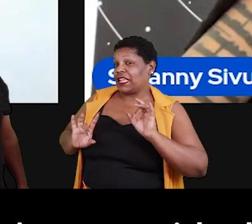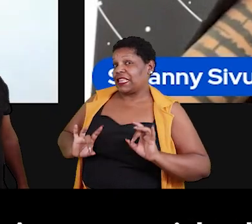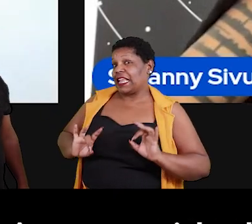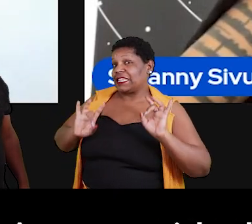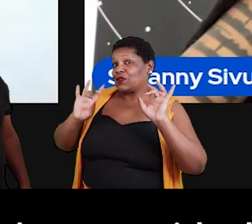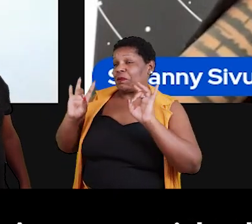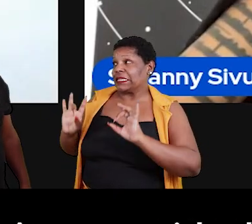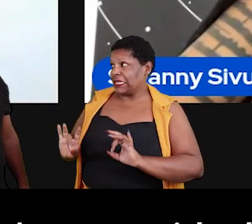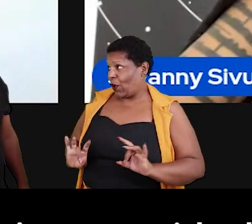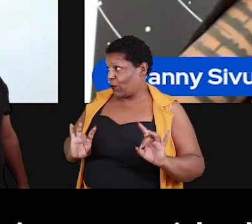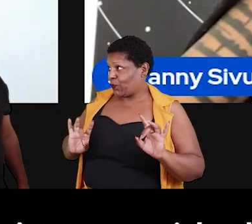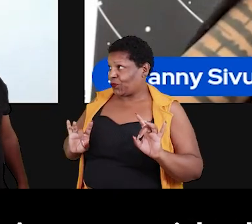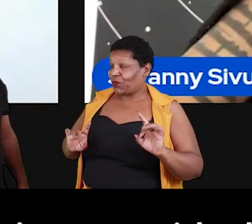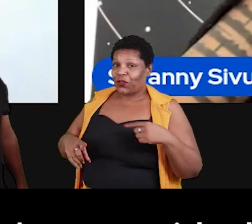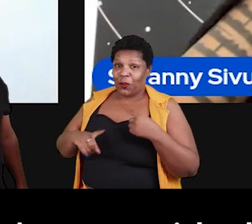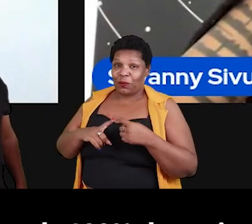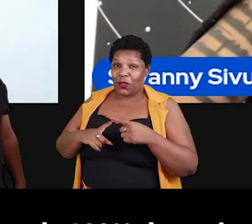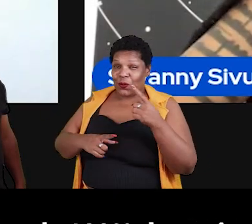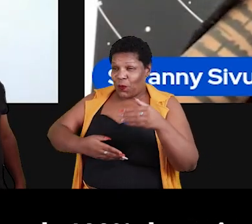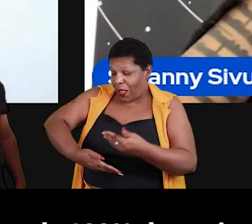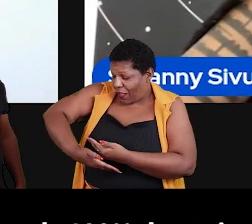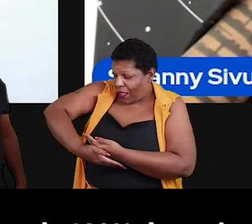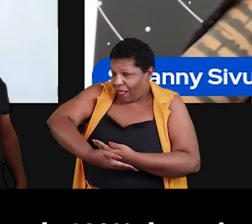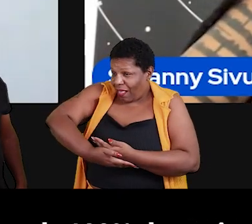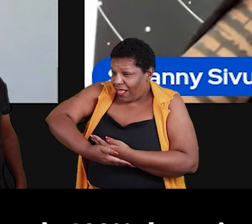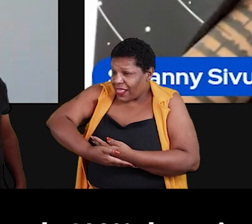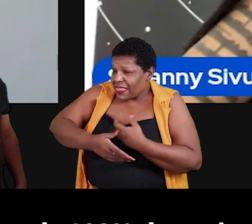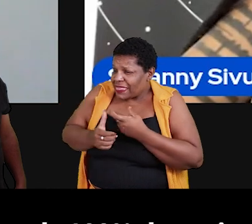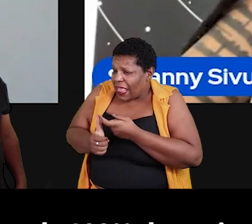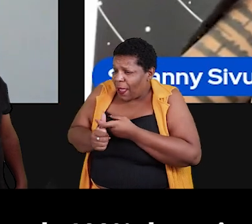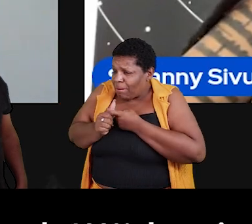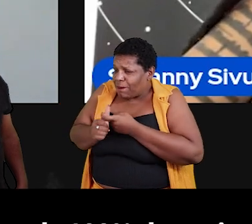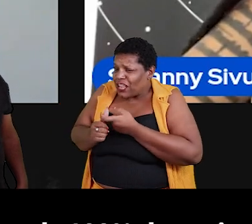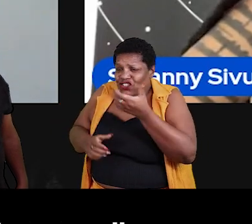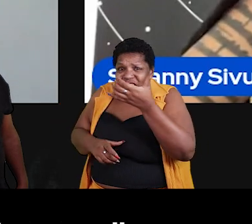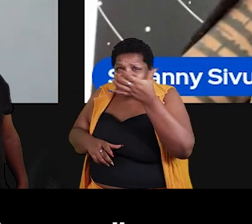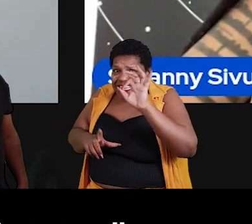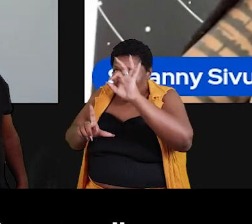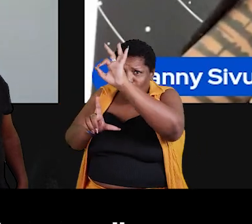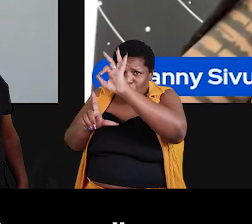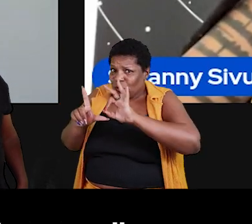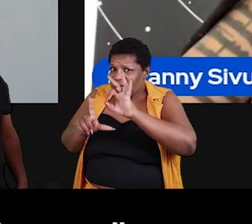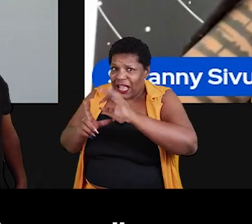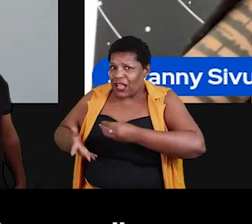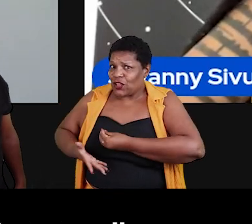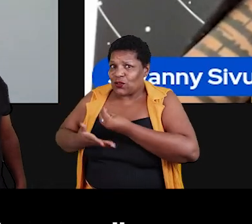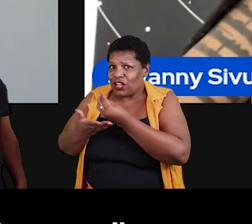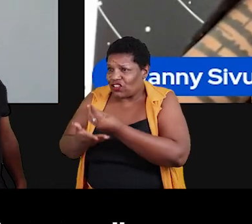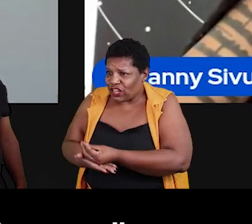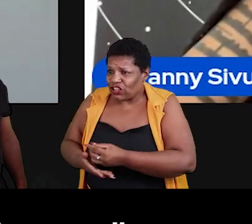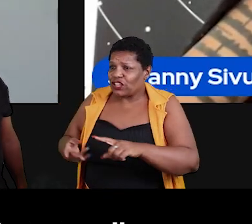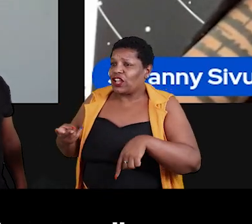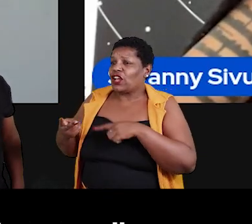Porque você tem um serzinho ali que depende 100% de você, a sua dedicação, o